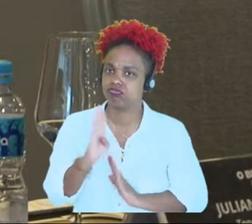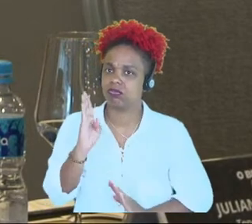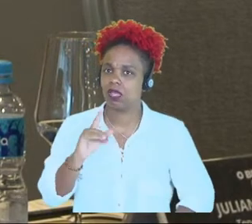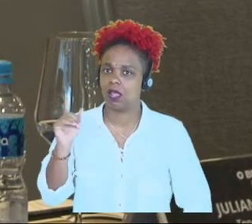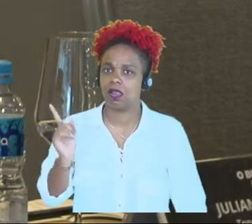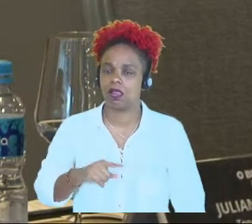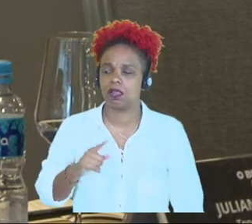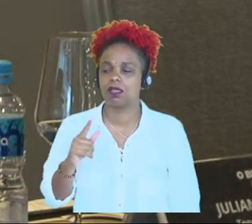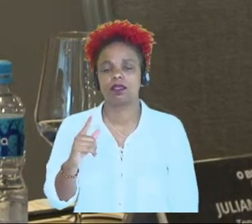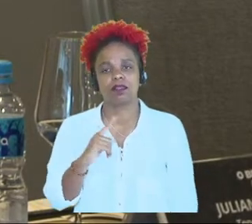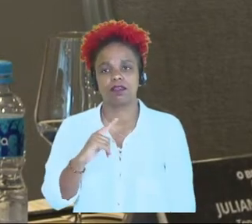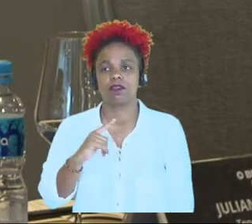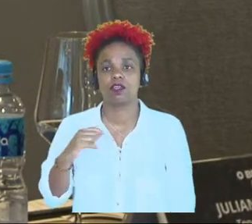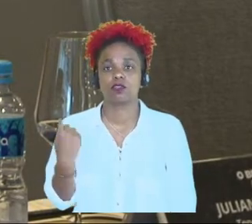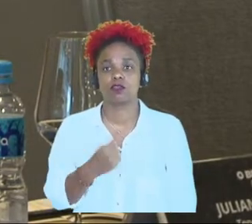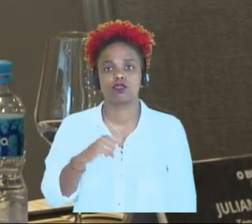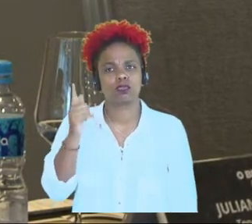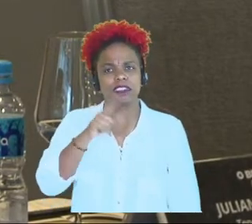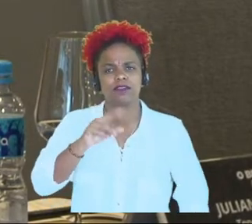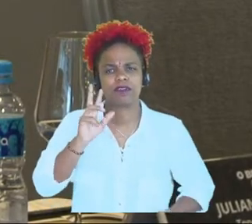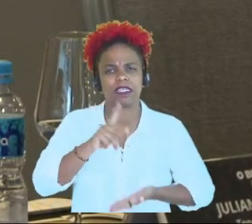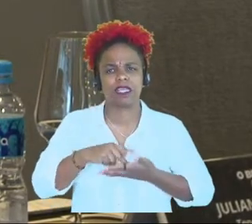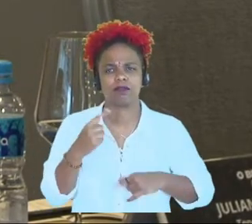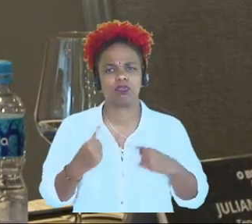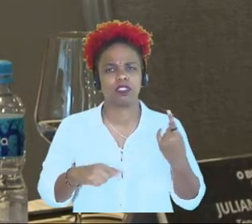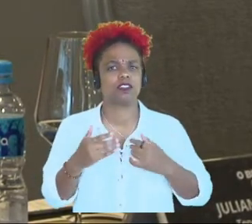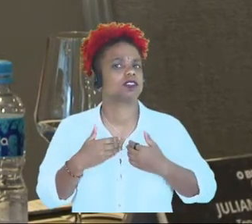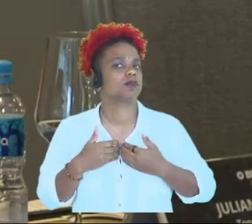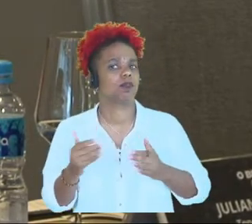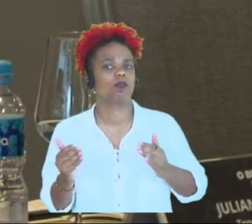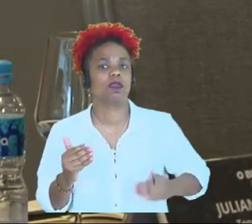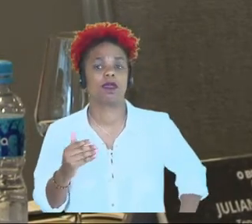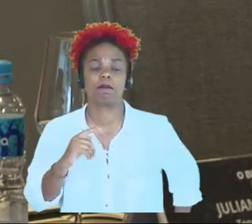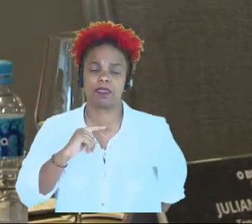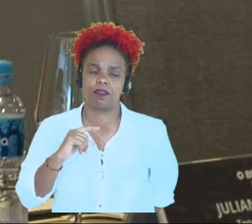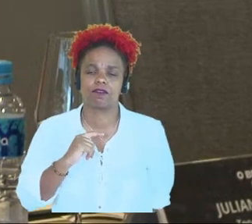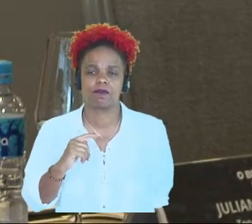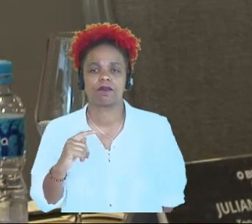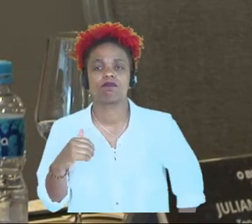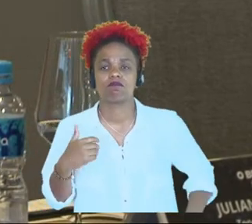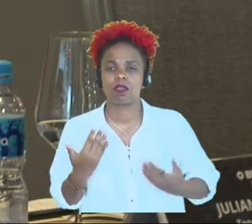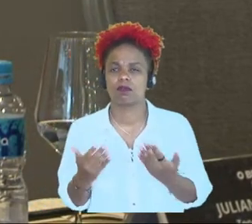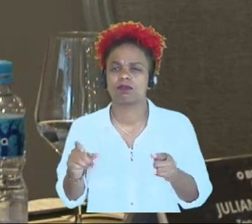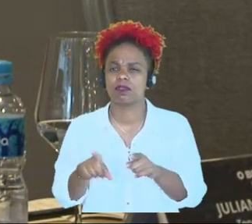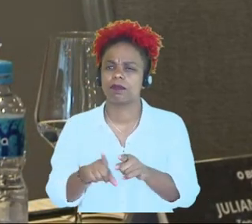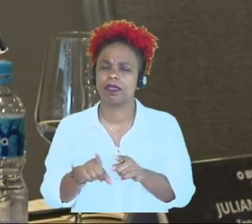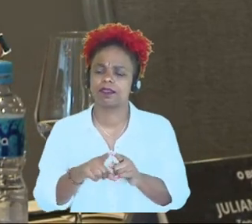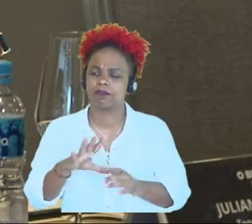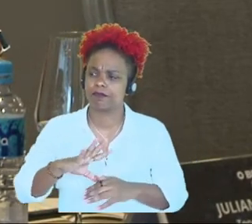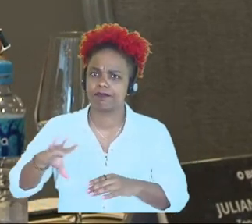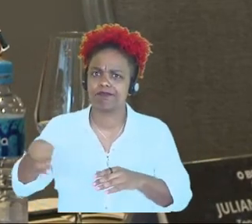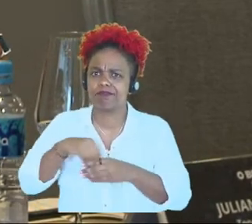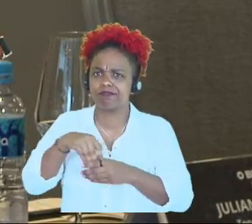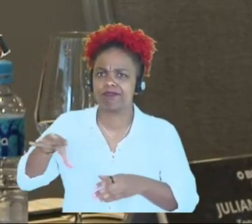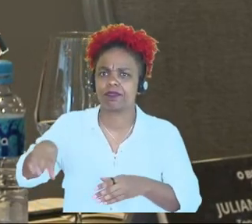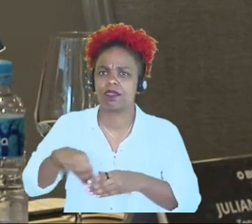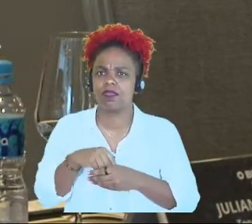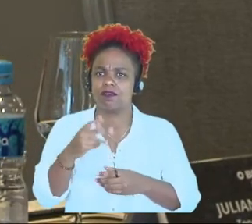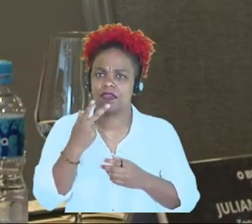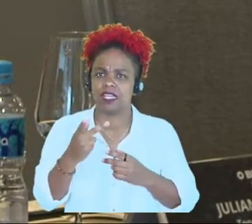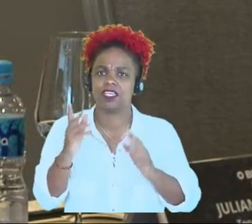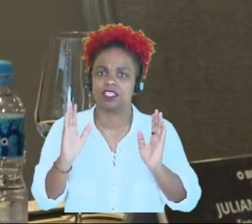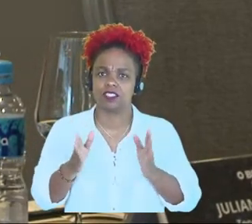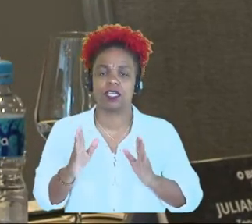é muito pouco para a gente conseguir, de fato, colocar política pública. E esse pouco ainda está capturado pelas emendas que eu falei agora há pouco, as